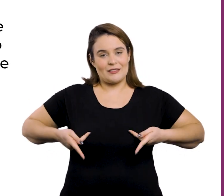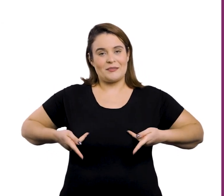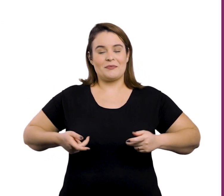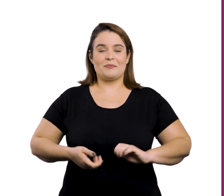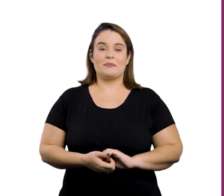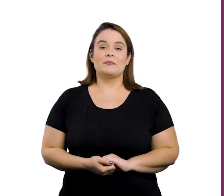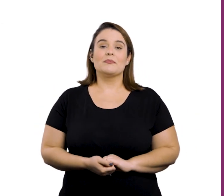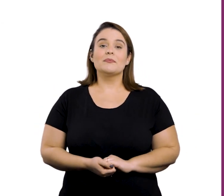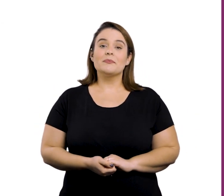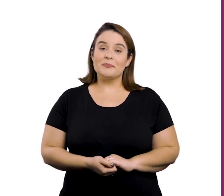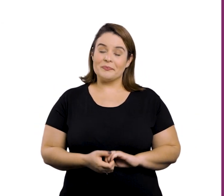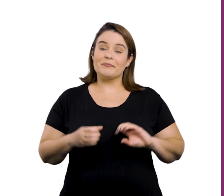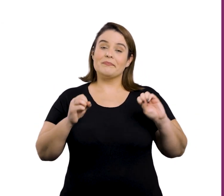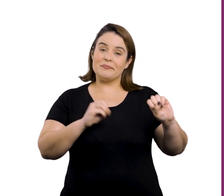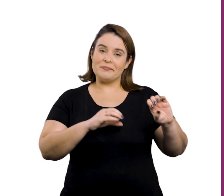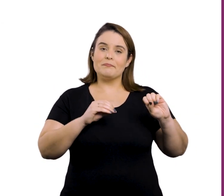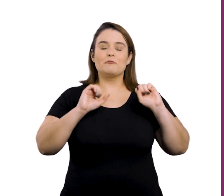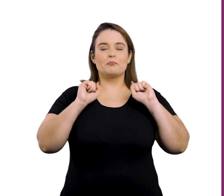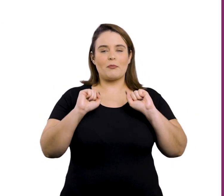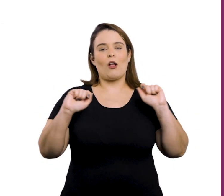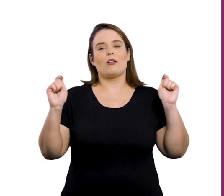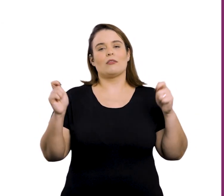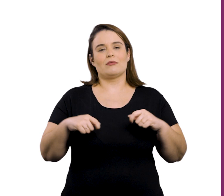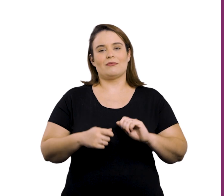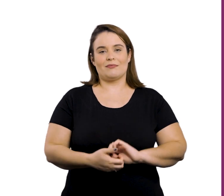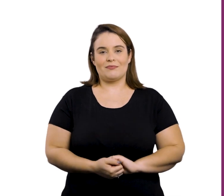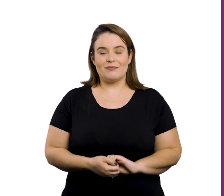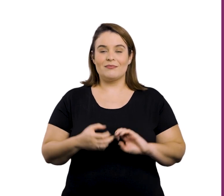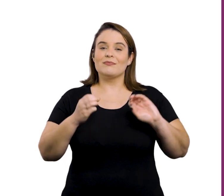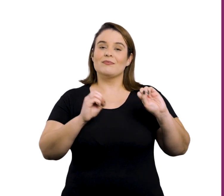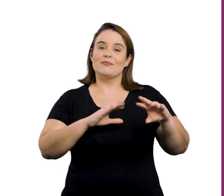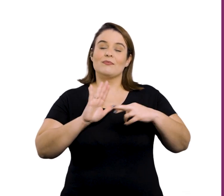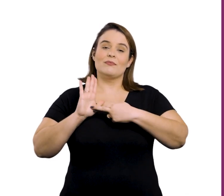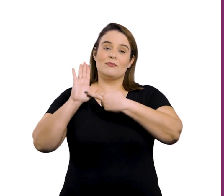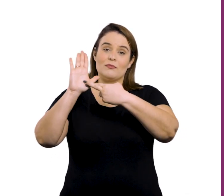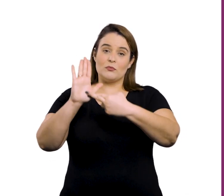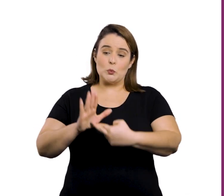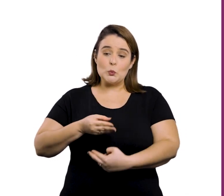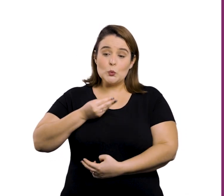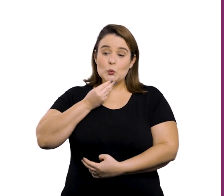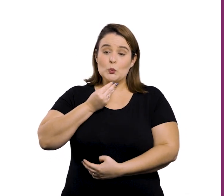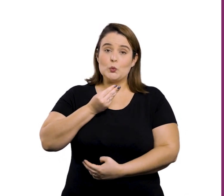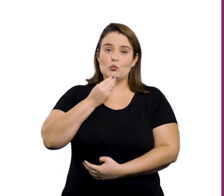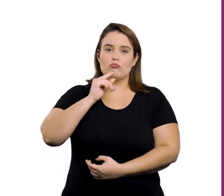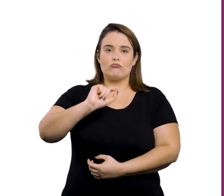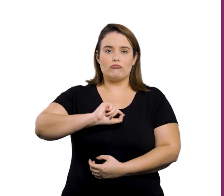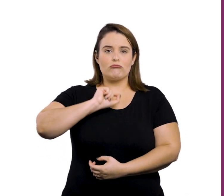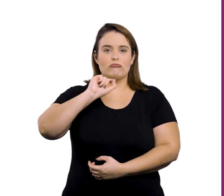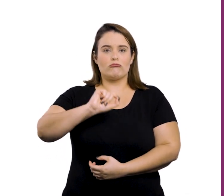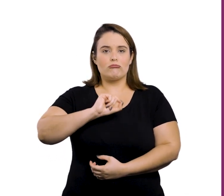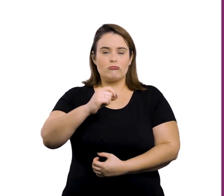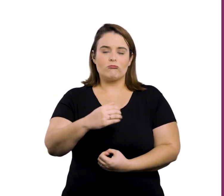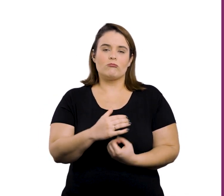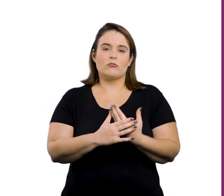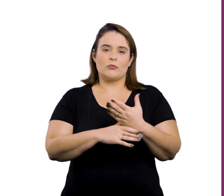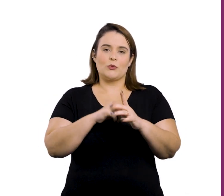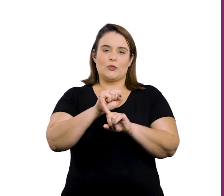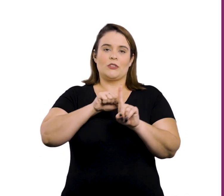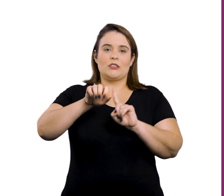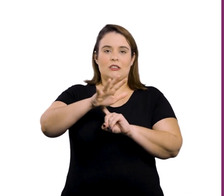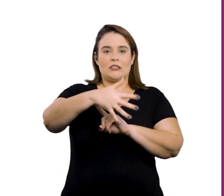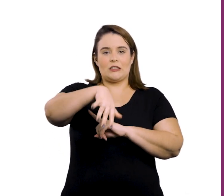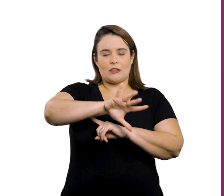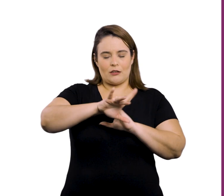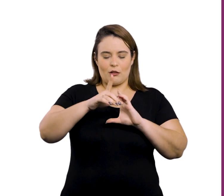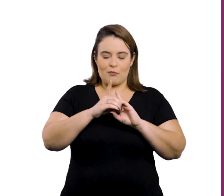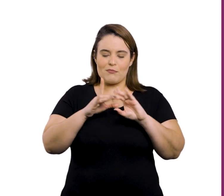humana. Isso é o que a educação pode ser, uma educação que representa uma chance de construirmos uma